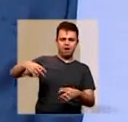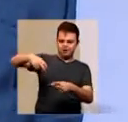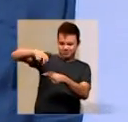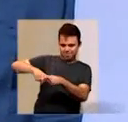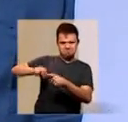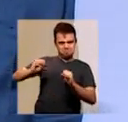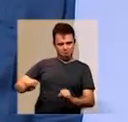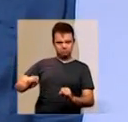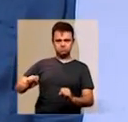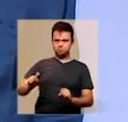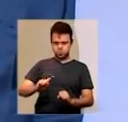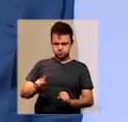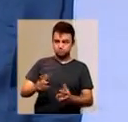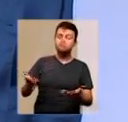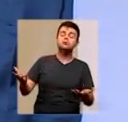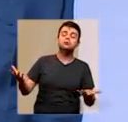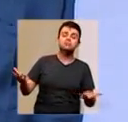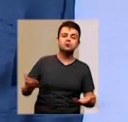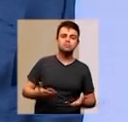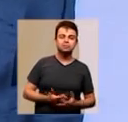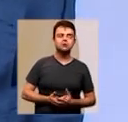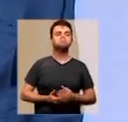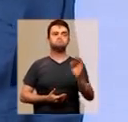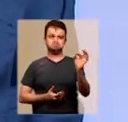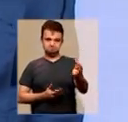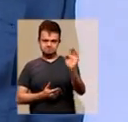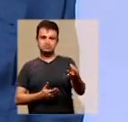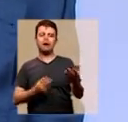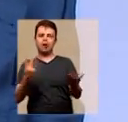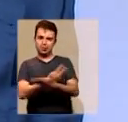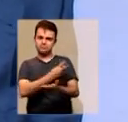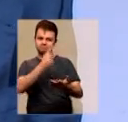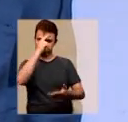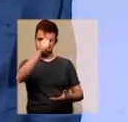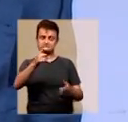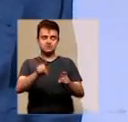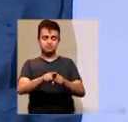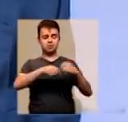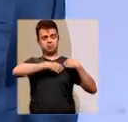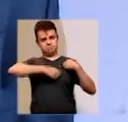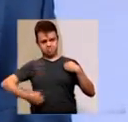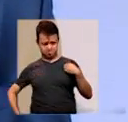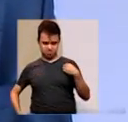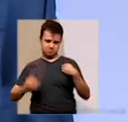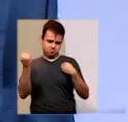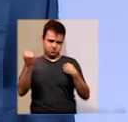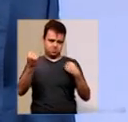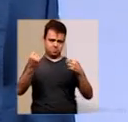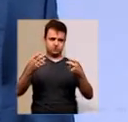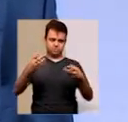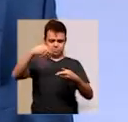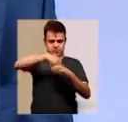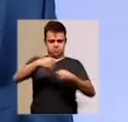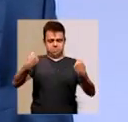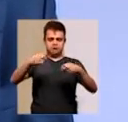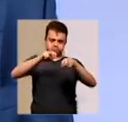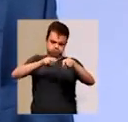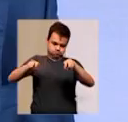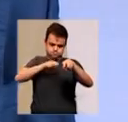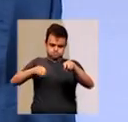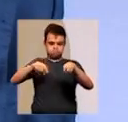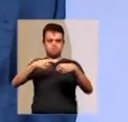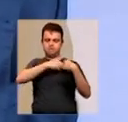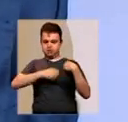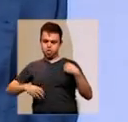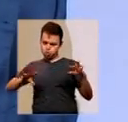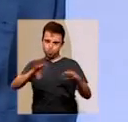como aqueles outros que não exigem que os passageiros de trás coloquem o cinto de segurança. Perfeito. Aquele que